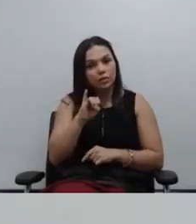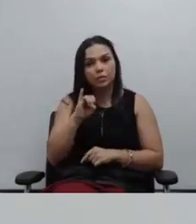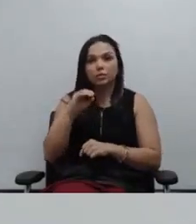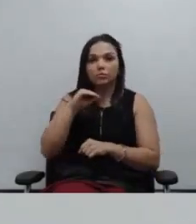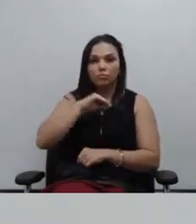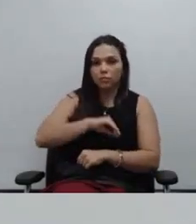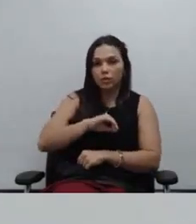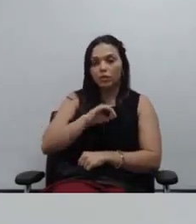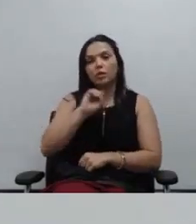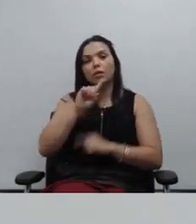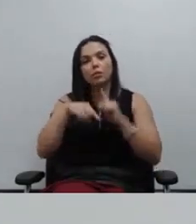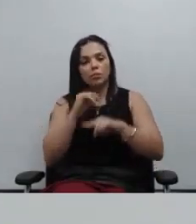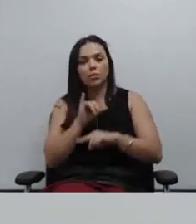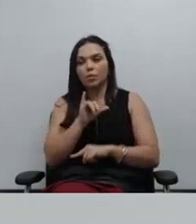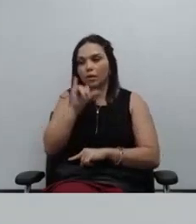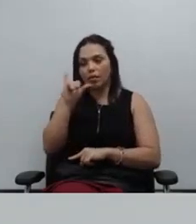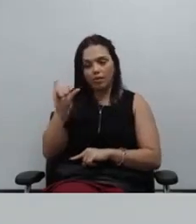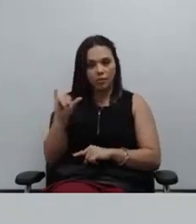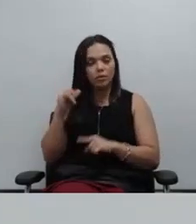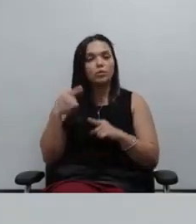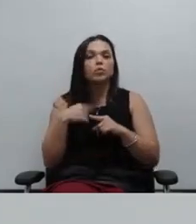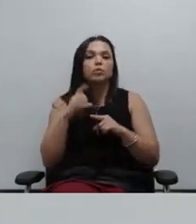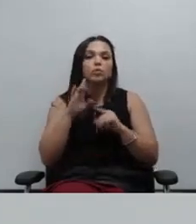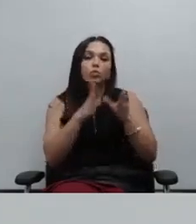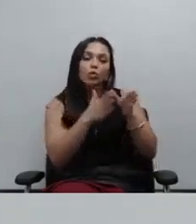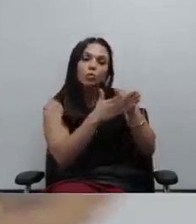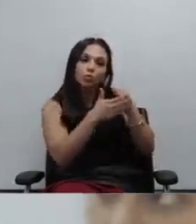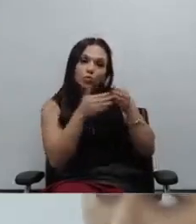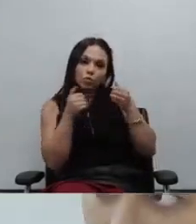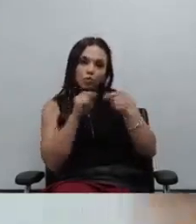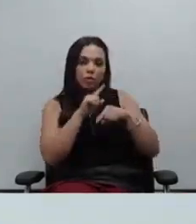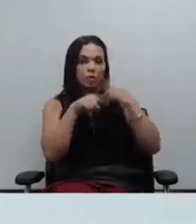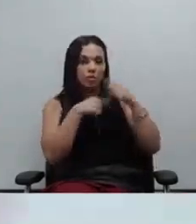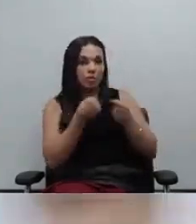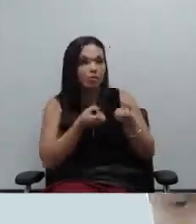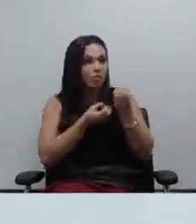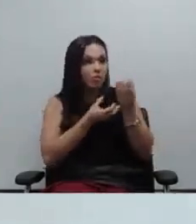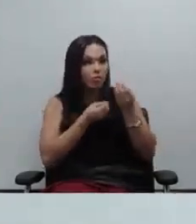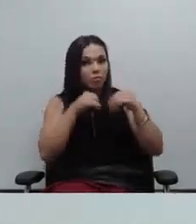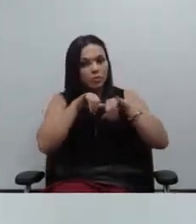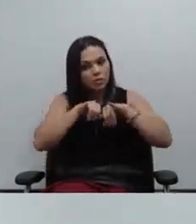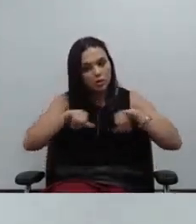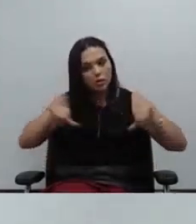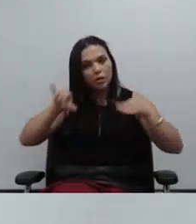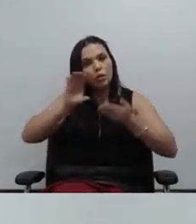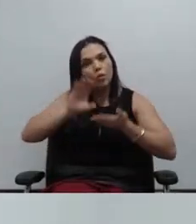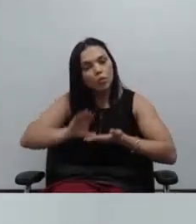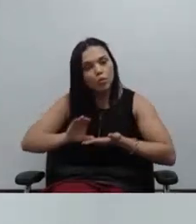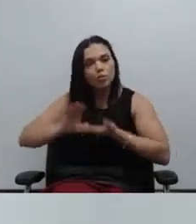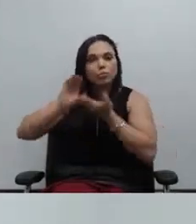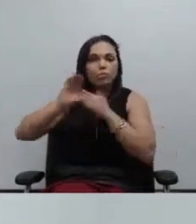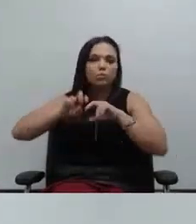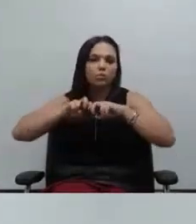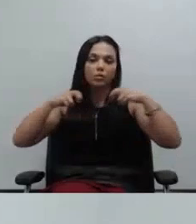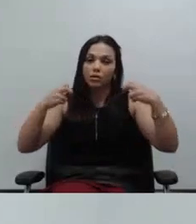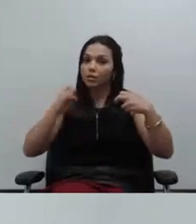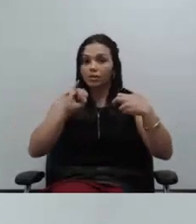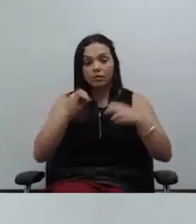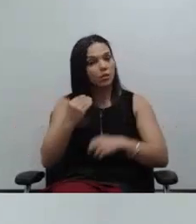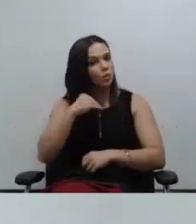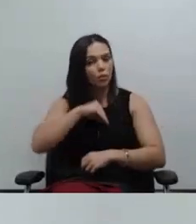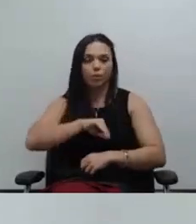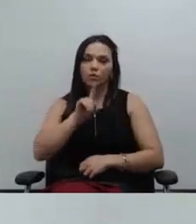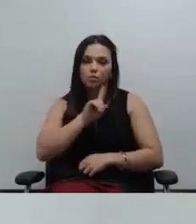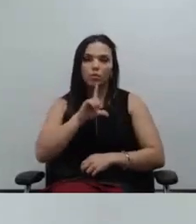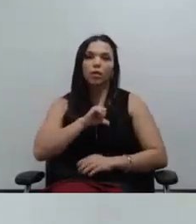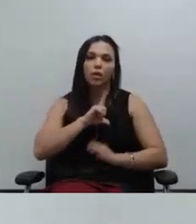Eu agradeço. Então, aí, solicito só que quando Vossas Excelências tiverem a informação, que repasse esse colegiado, né? E se eventualmente ela não tiver recebido, é